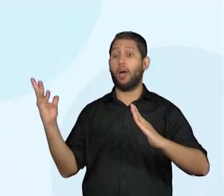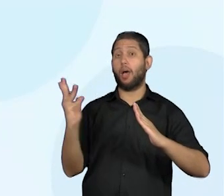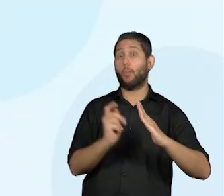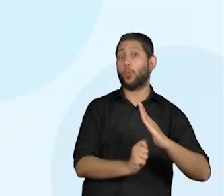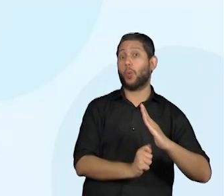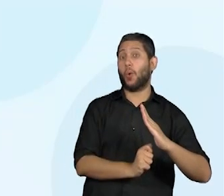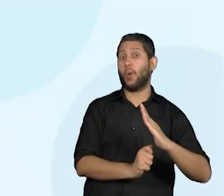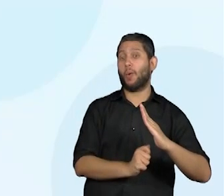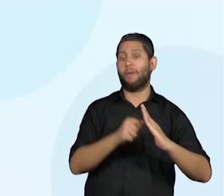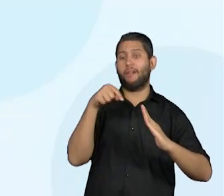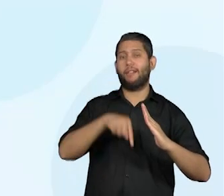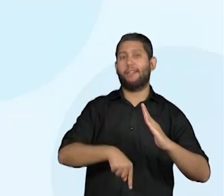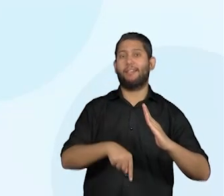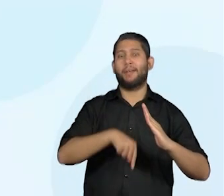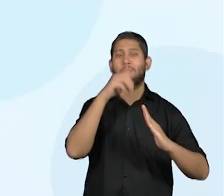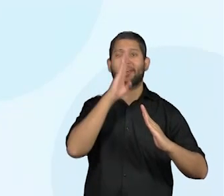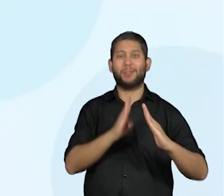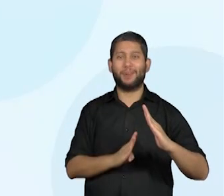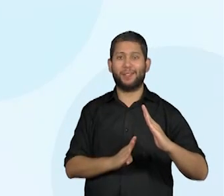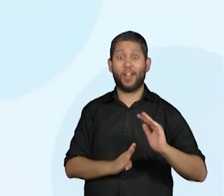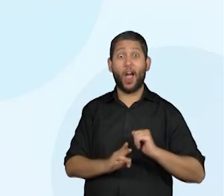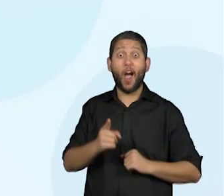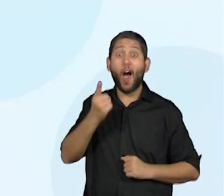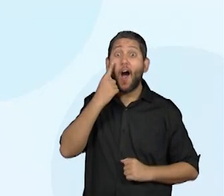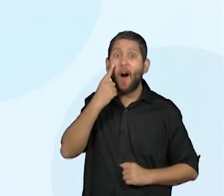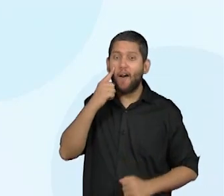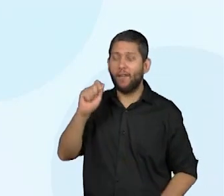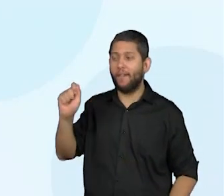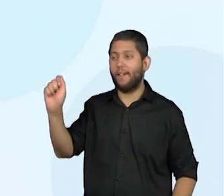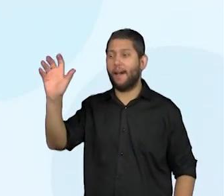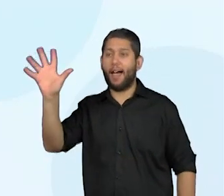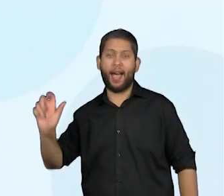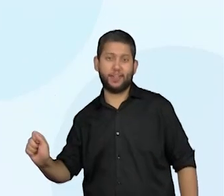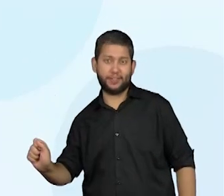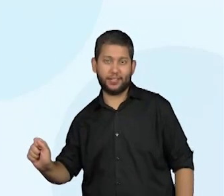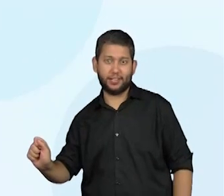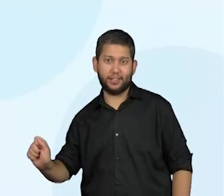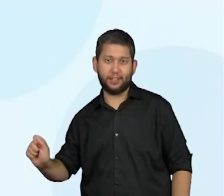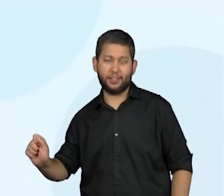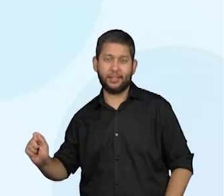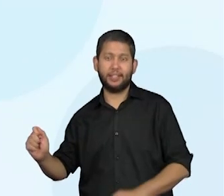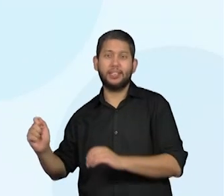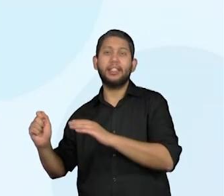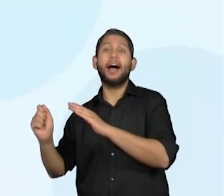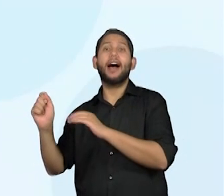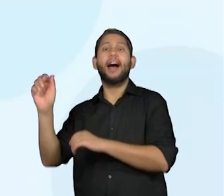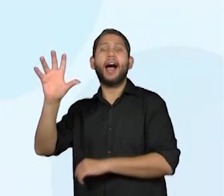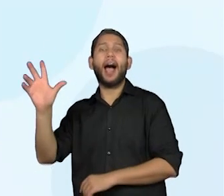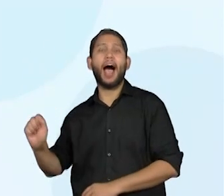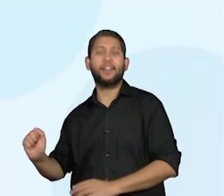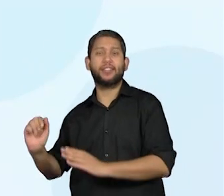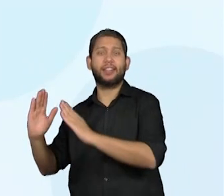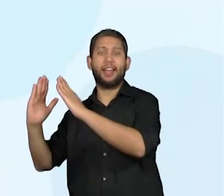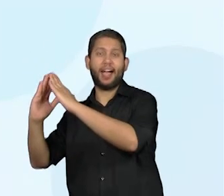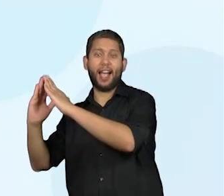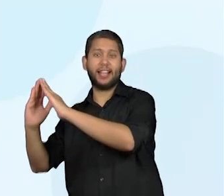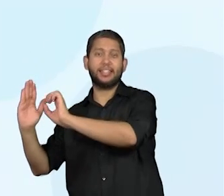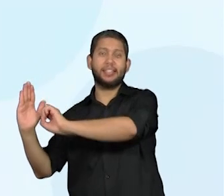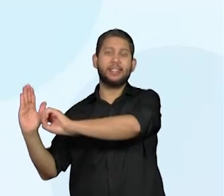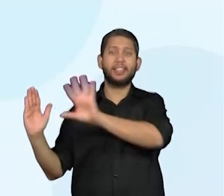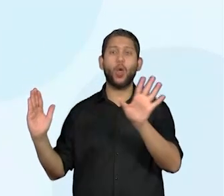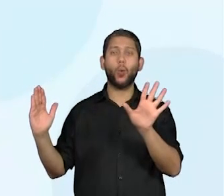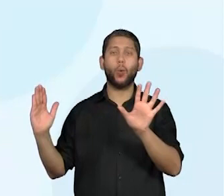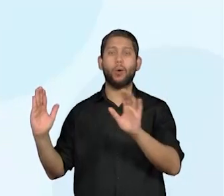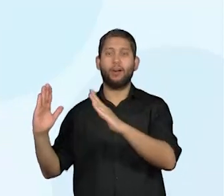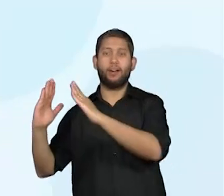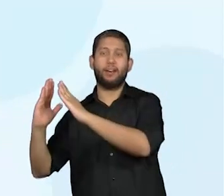da África. Então, saíram da Europa ou da África são imigrantes, ou são descendentes de imigrantes. O que é